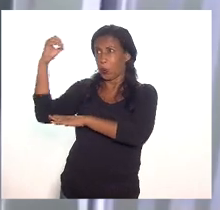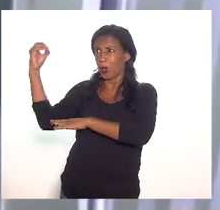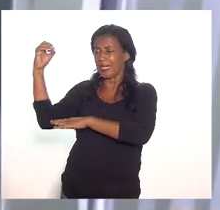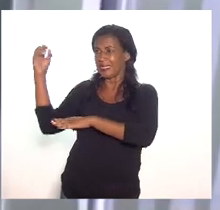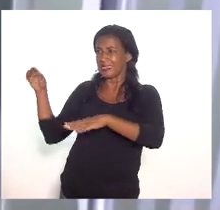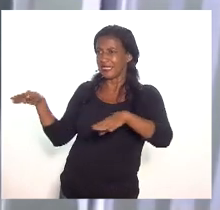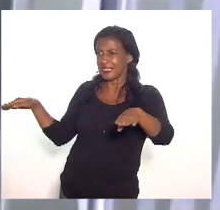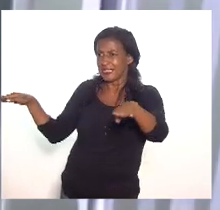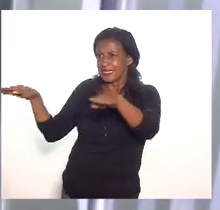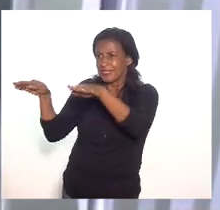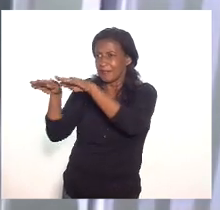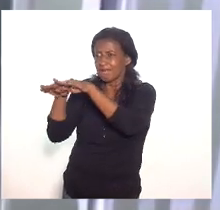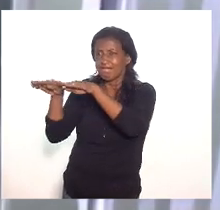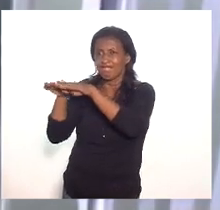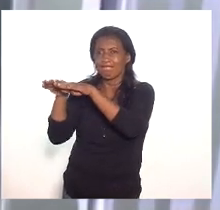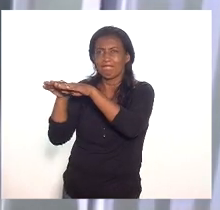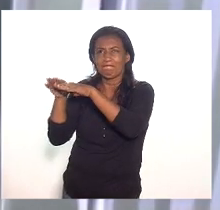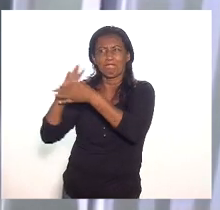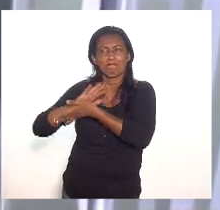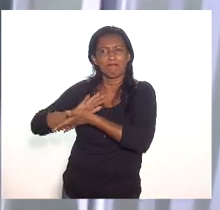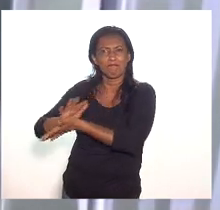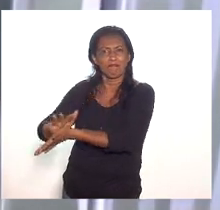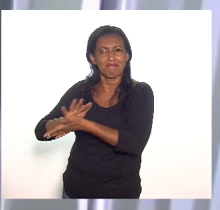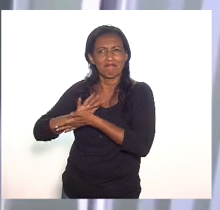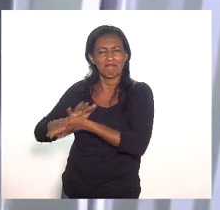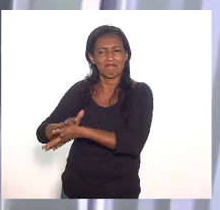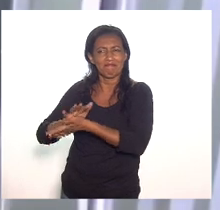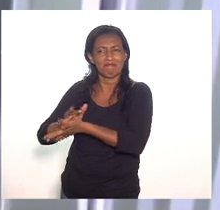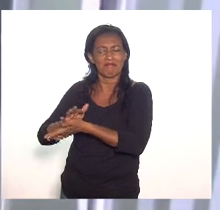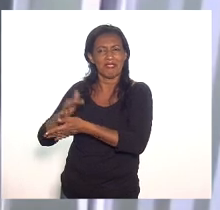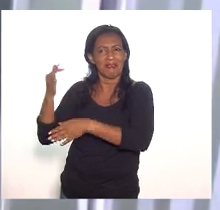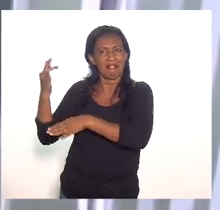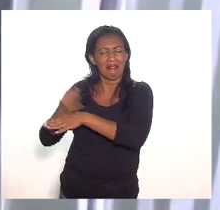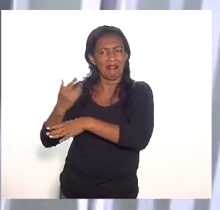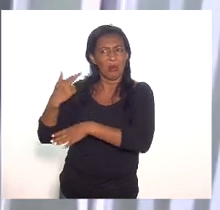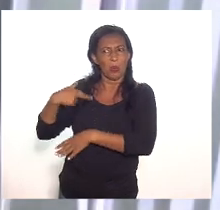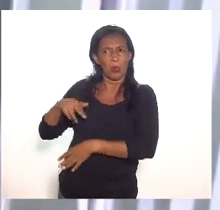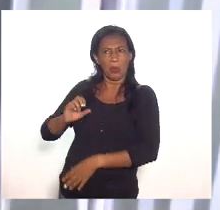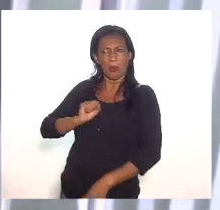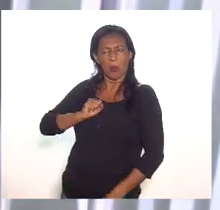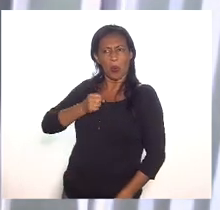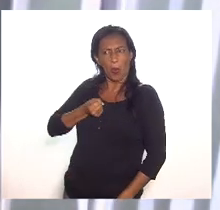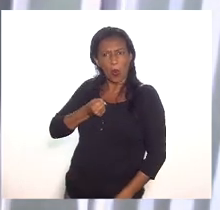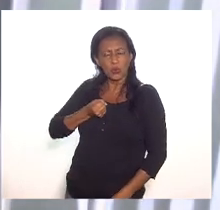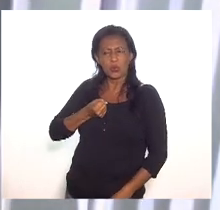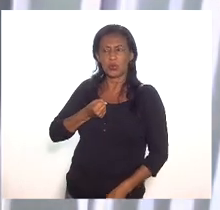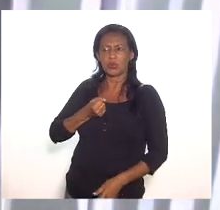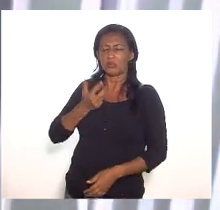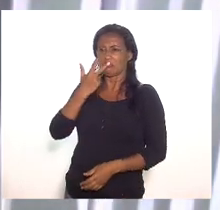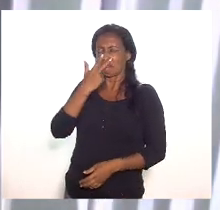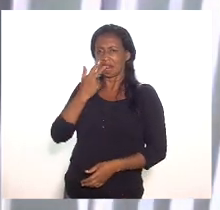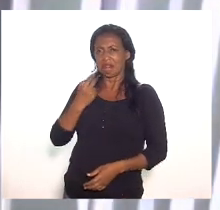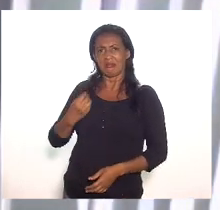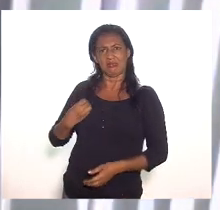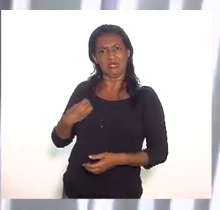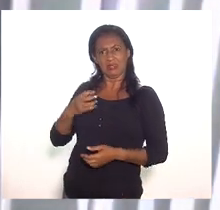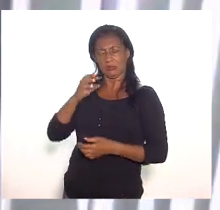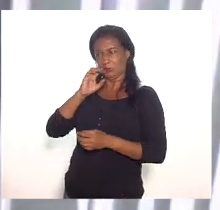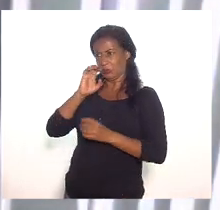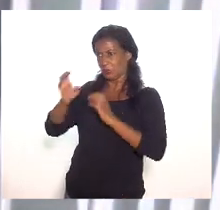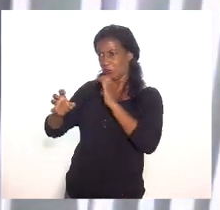o quadro de preconceito, o quadro de intolerância, o quadro de ódio, que muitas vezes se abatem sobre